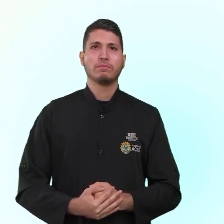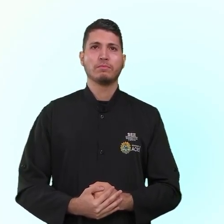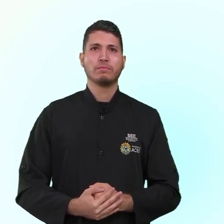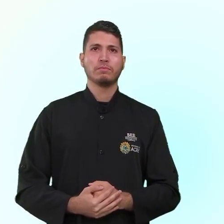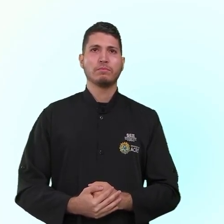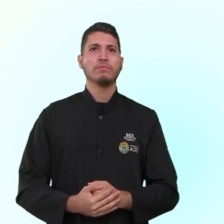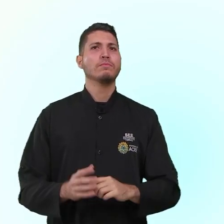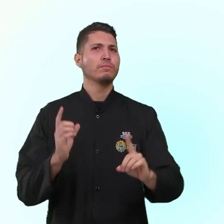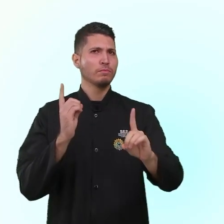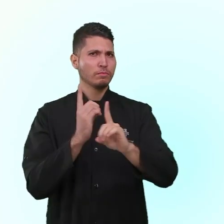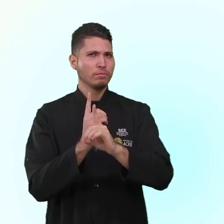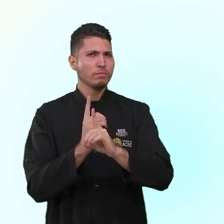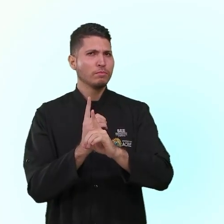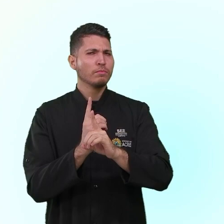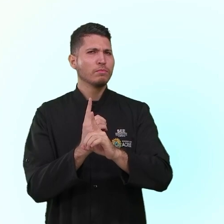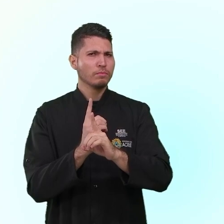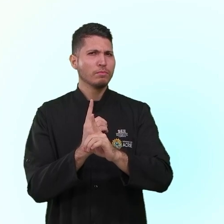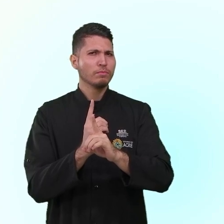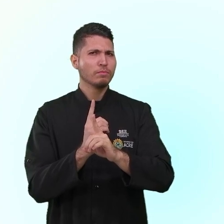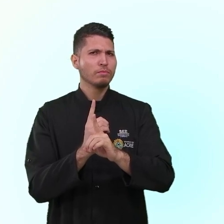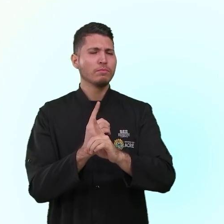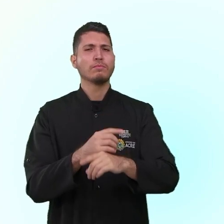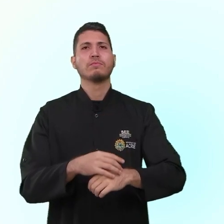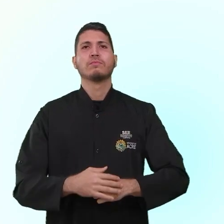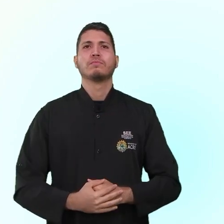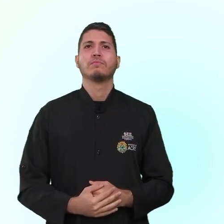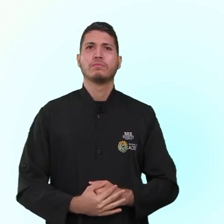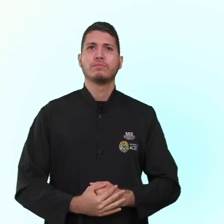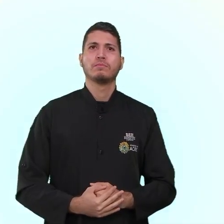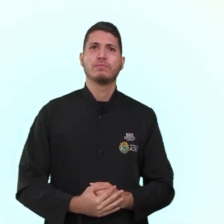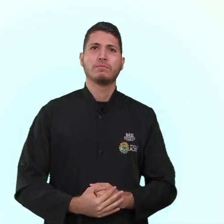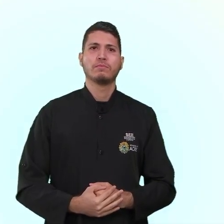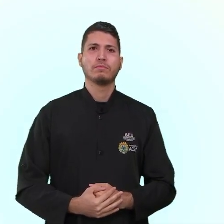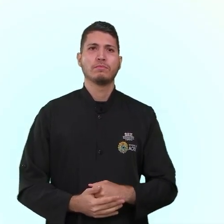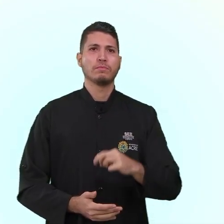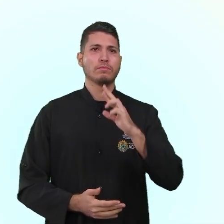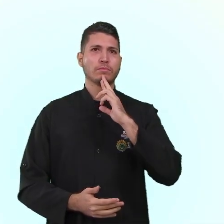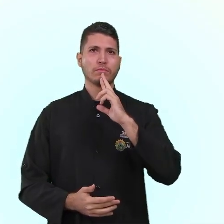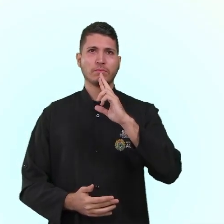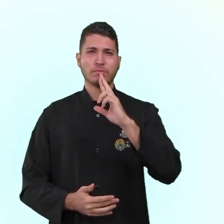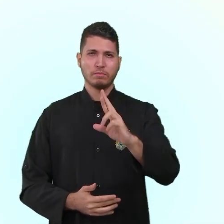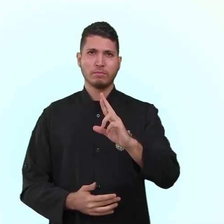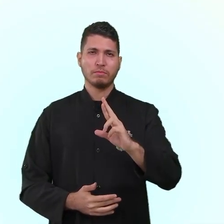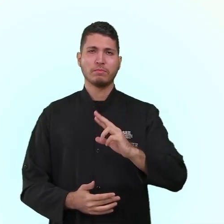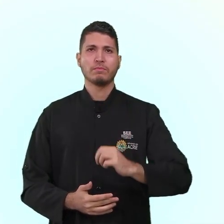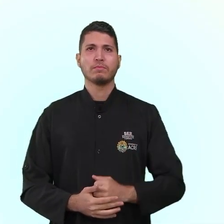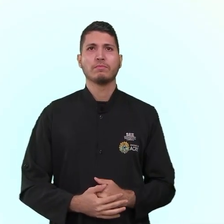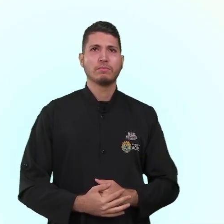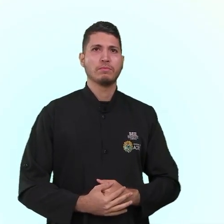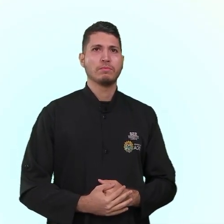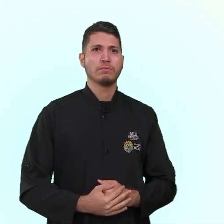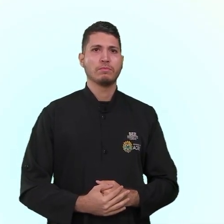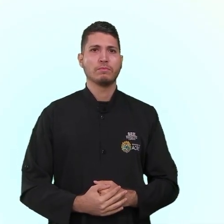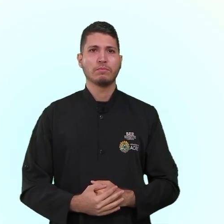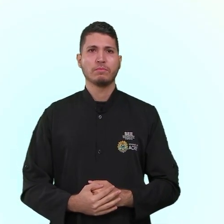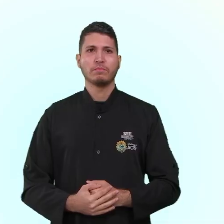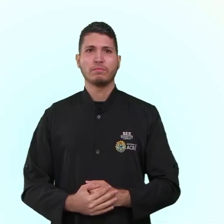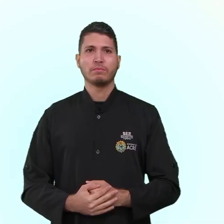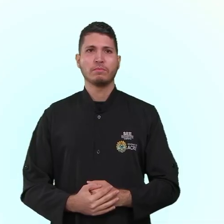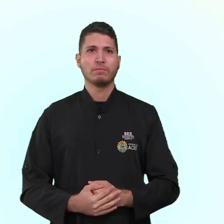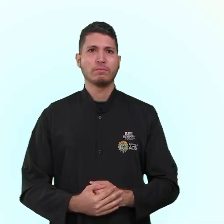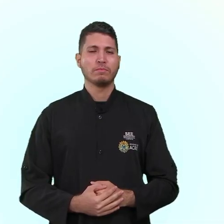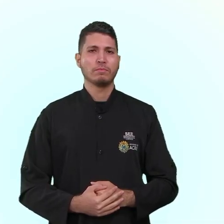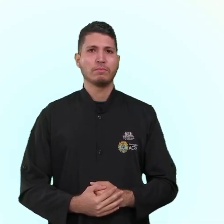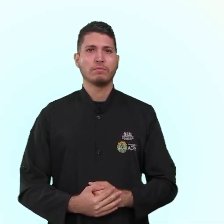Conseguiram identificar? Bem, vamos lá. A resposta é: a primeira imagem com